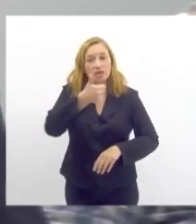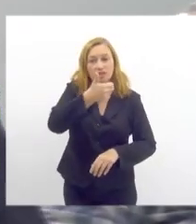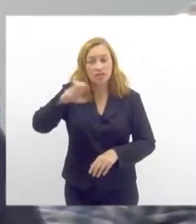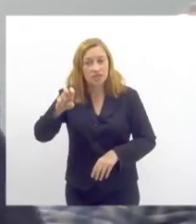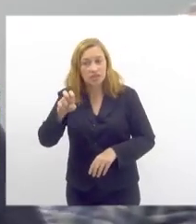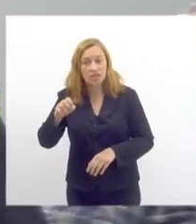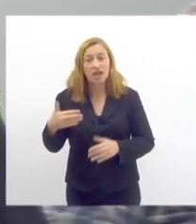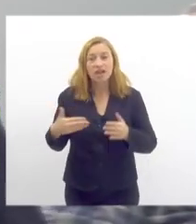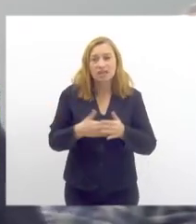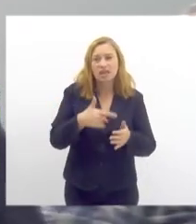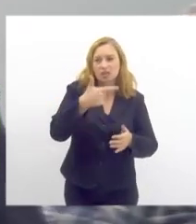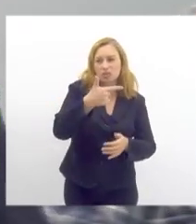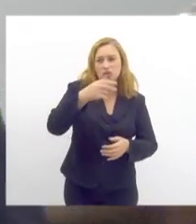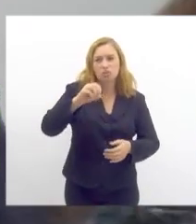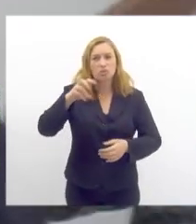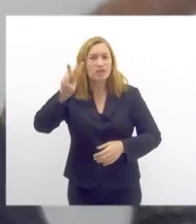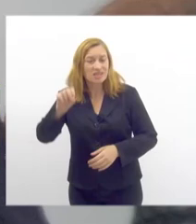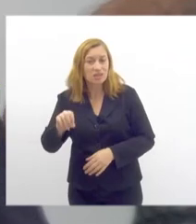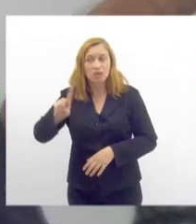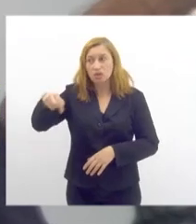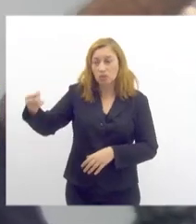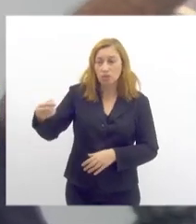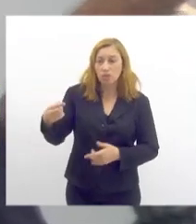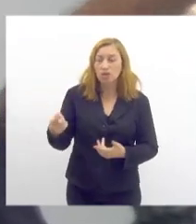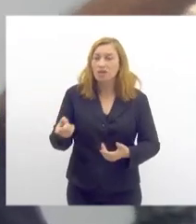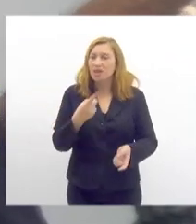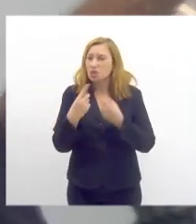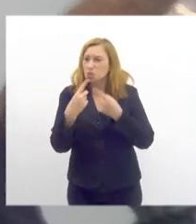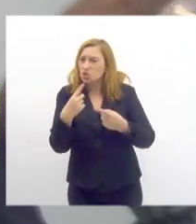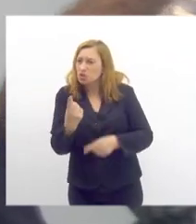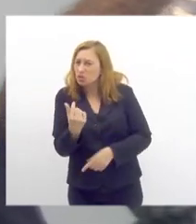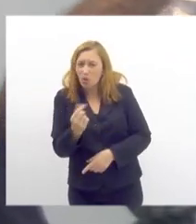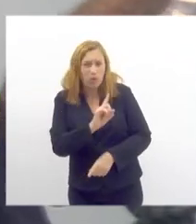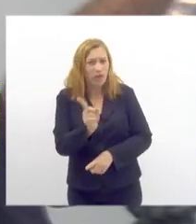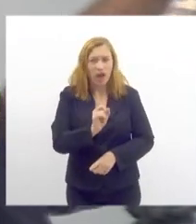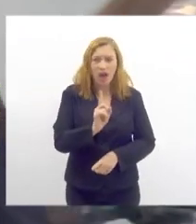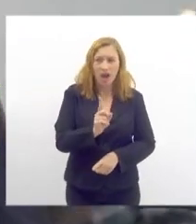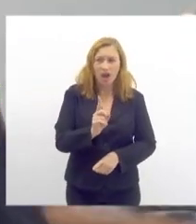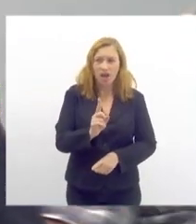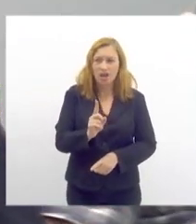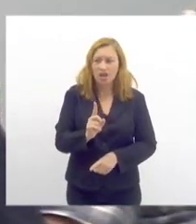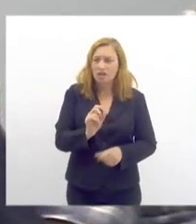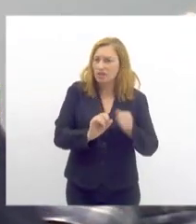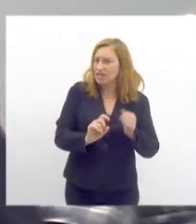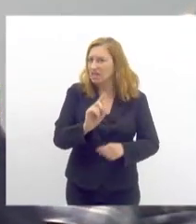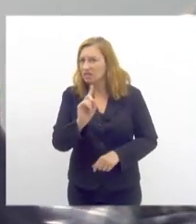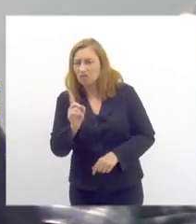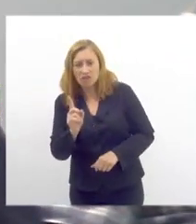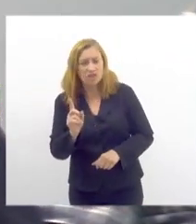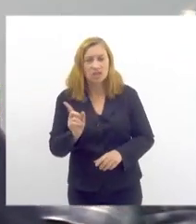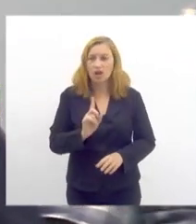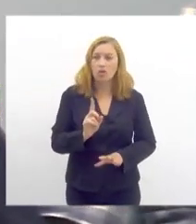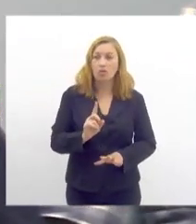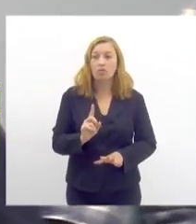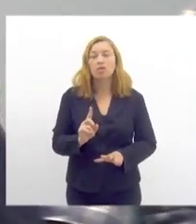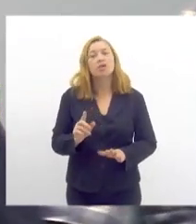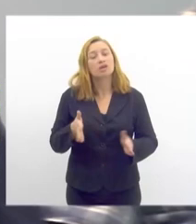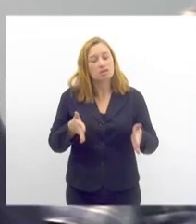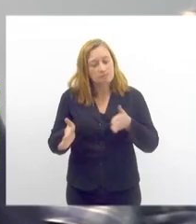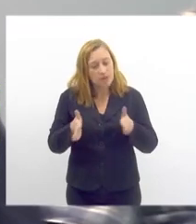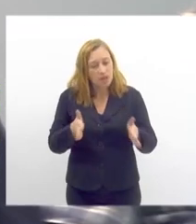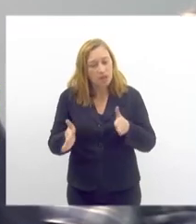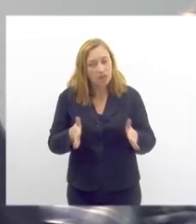até 2050, e lá vai fumaça. A gente não está discutindo aqui os valores, eu não estou aqui dizendo, a gente não vai fazer, não vamos fazer, não chegamos nessa fase. Essa fase, como